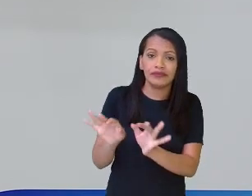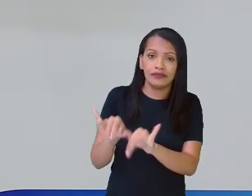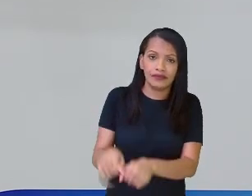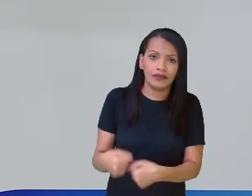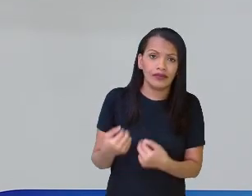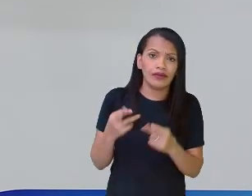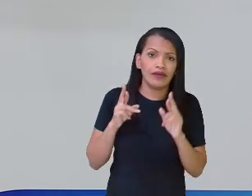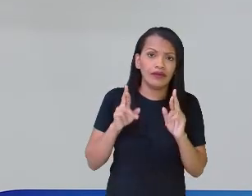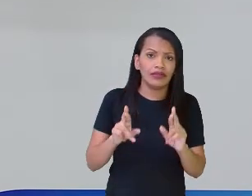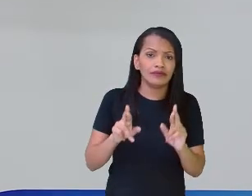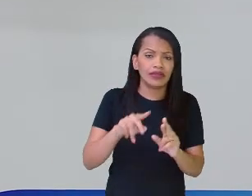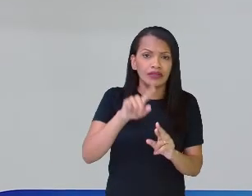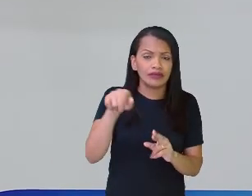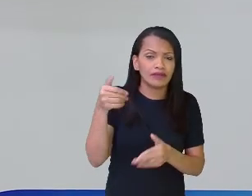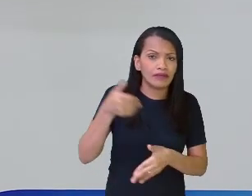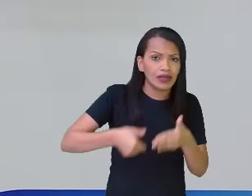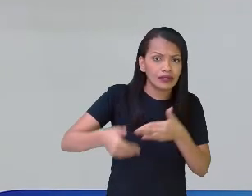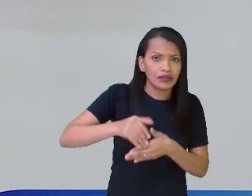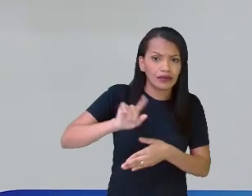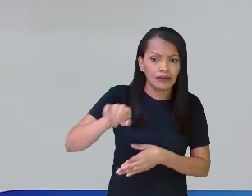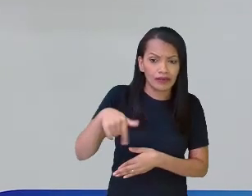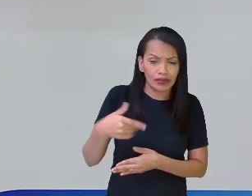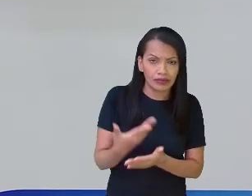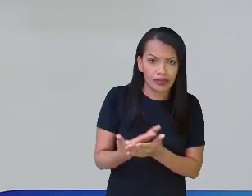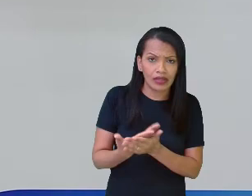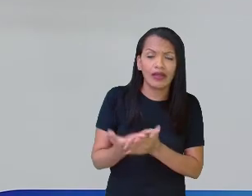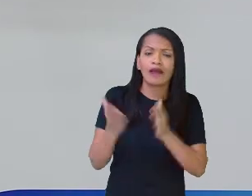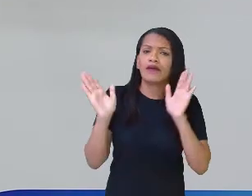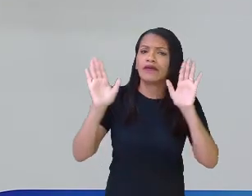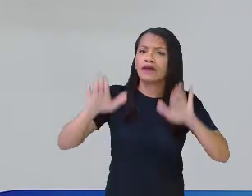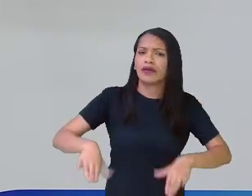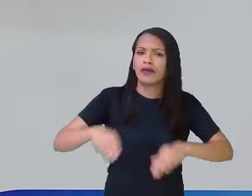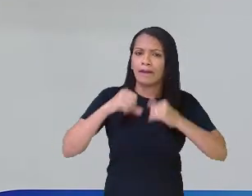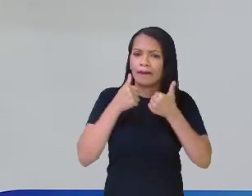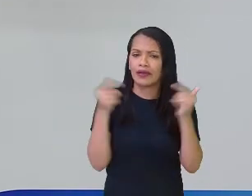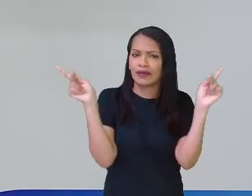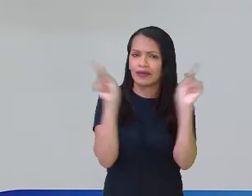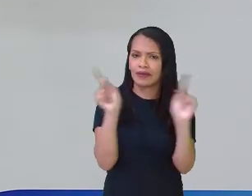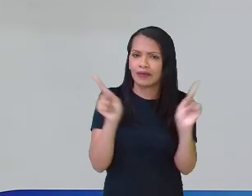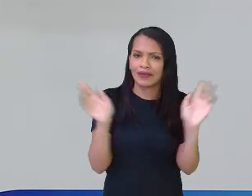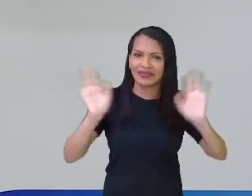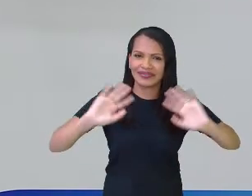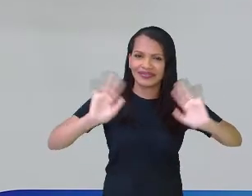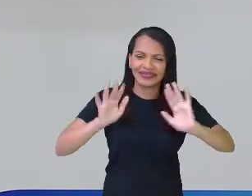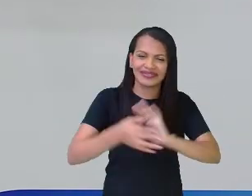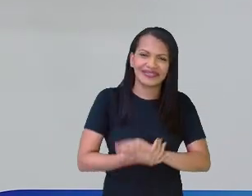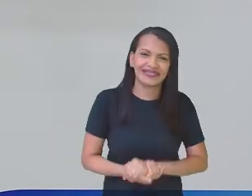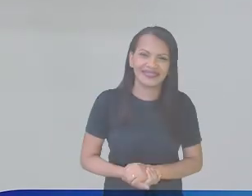espero contar com a sua participação em breve. Fiquem bem, fiquem em paz. Tchau, tchau.